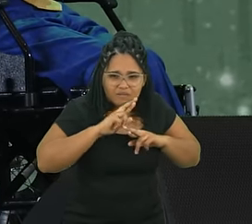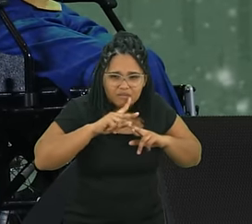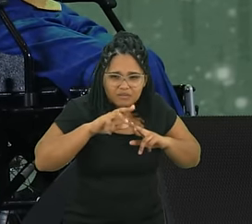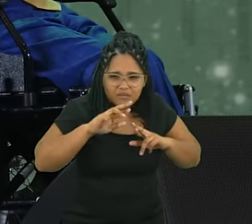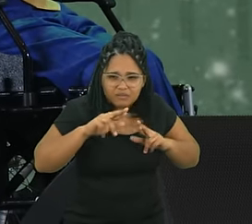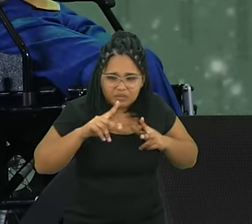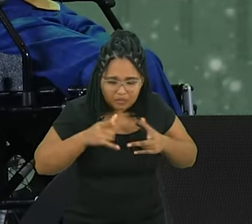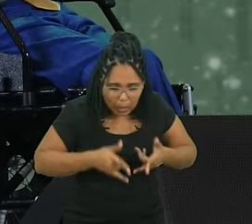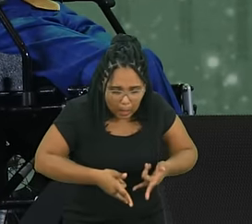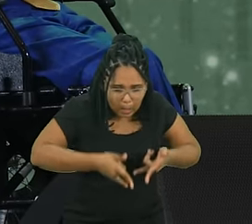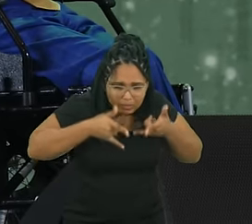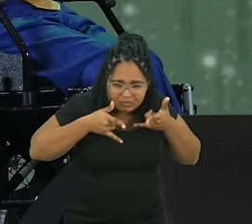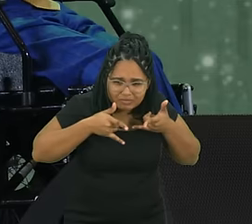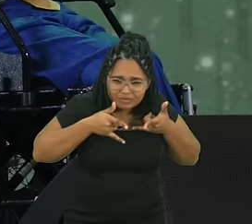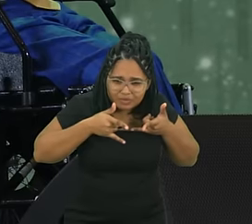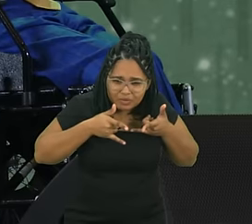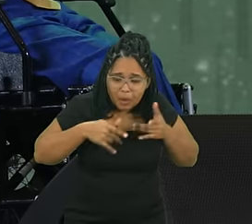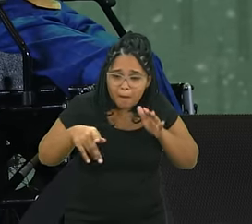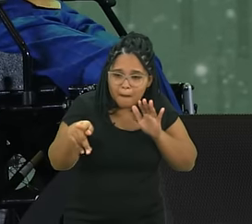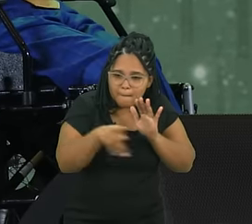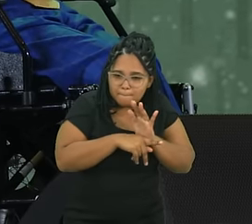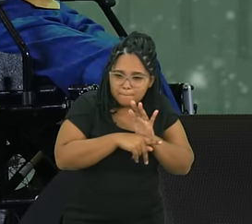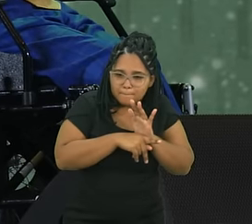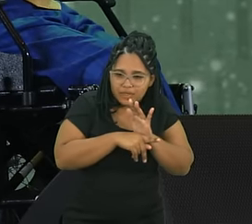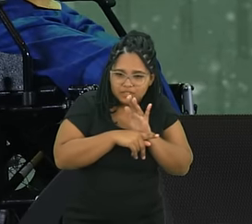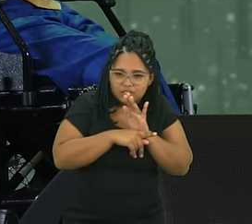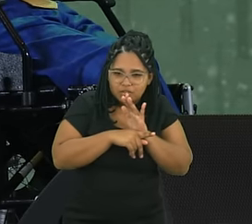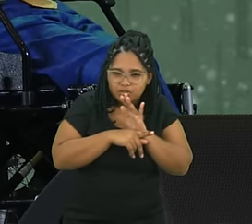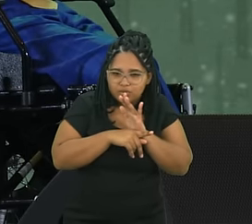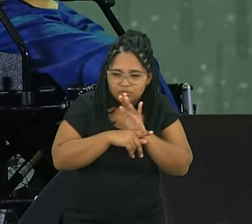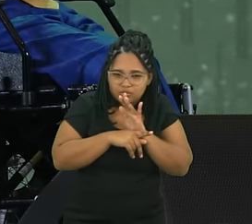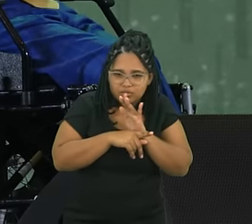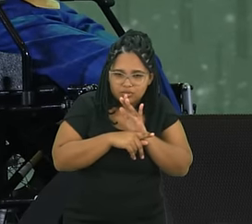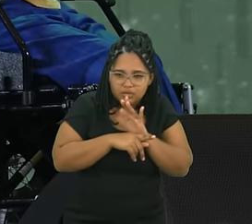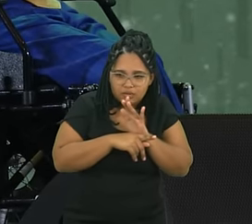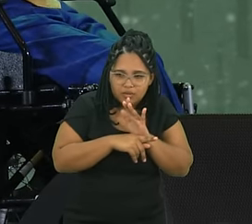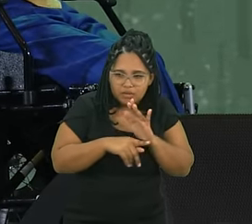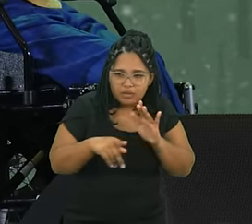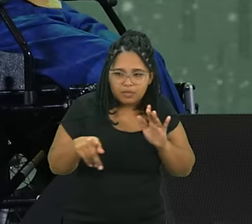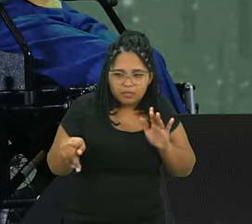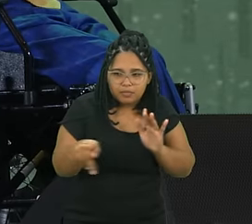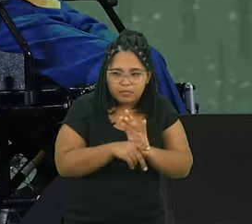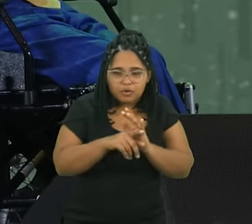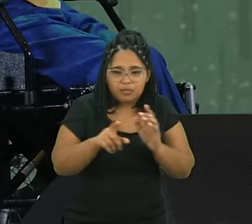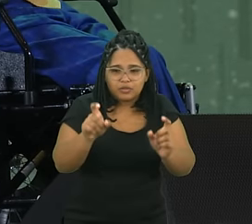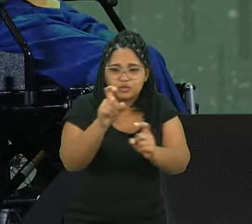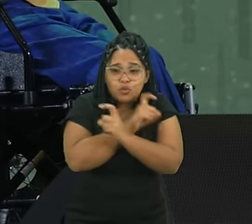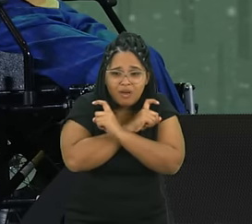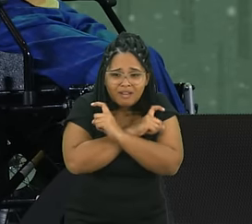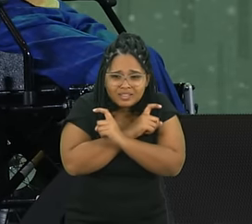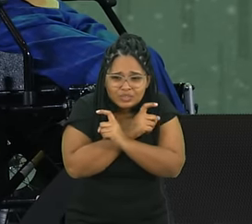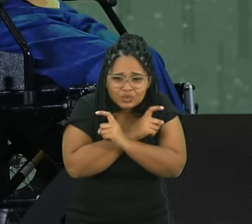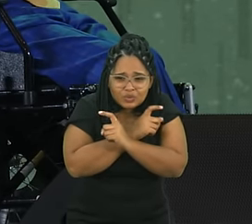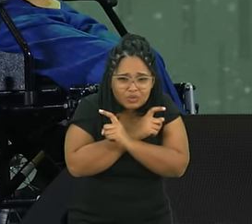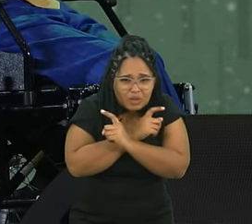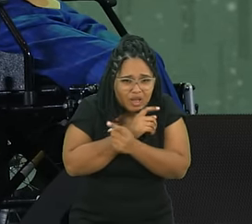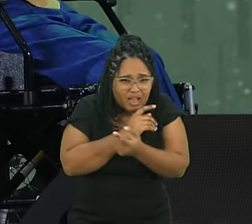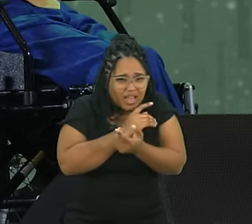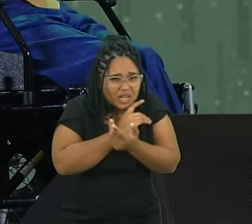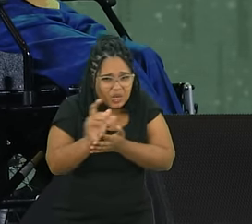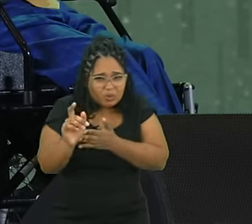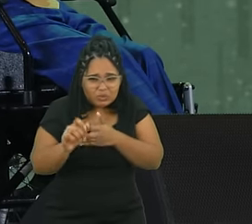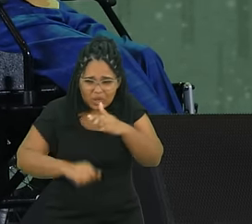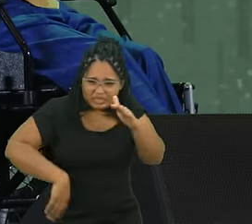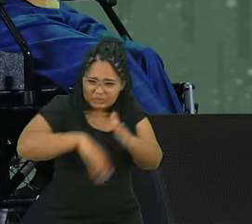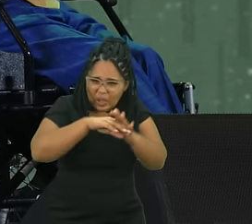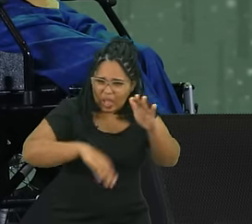urnas funerárias. Ele estava vendo um monte de caixões em volta da cama dele, e ele começou a chutar, chutava